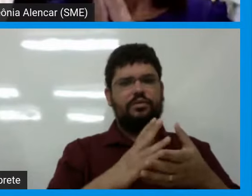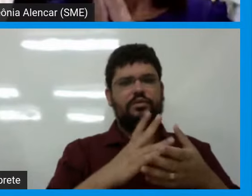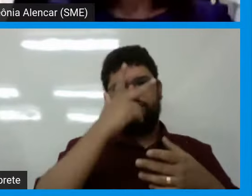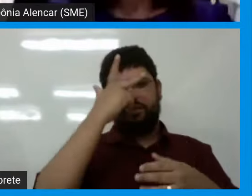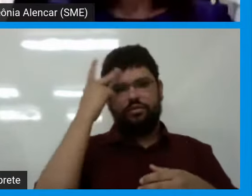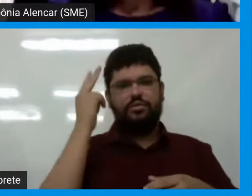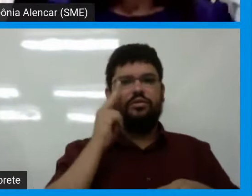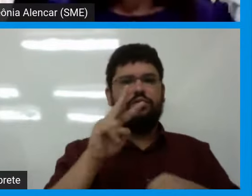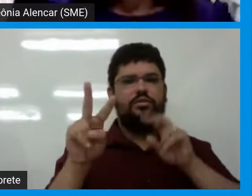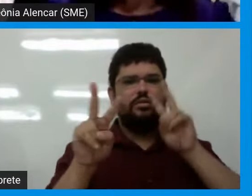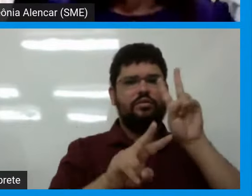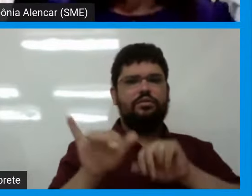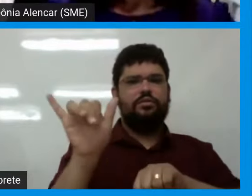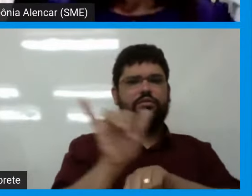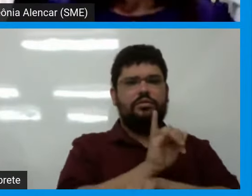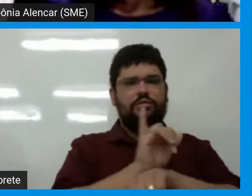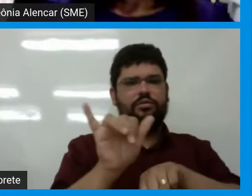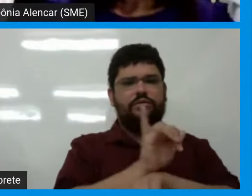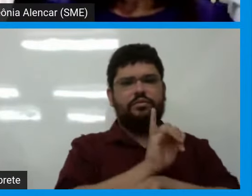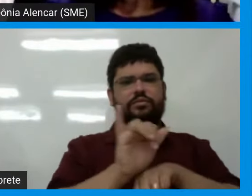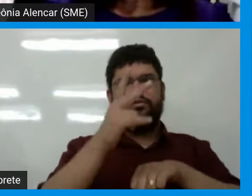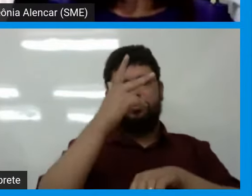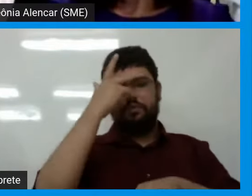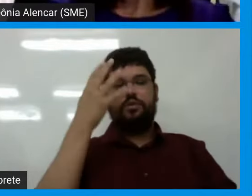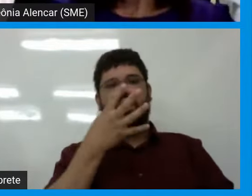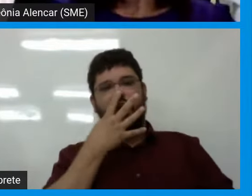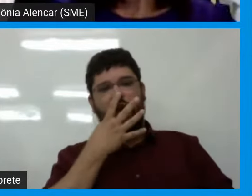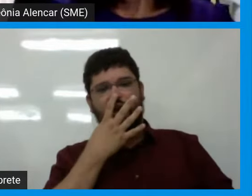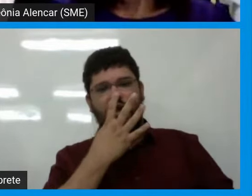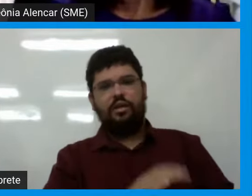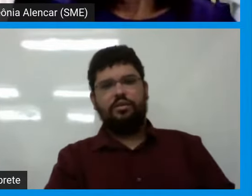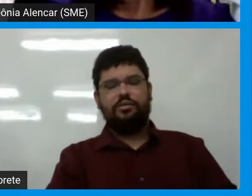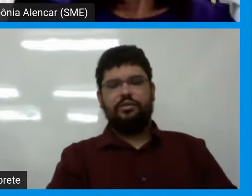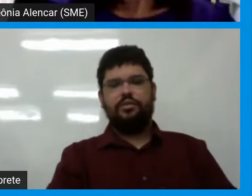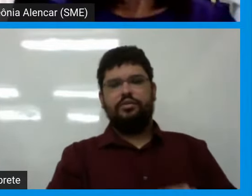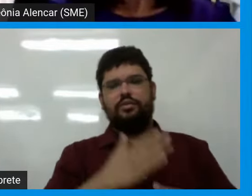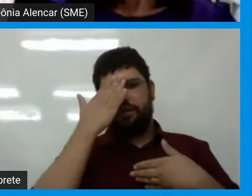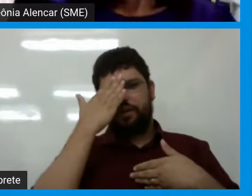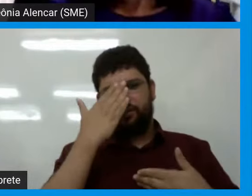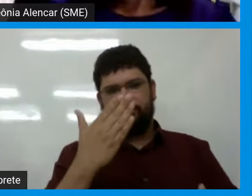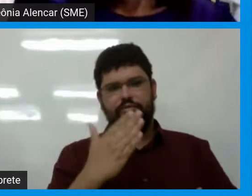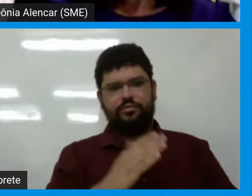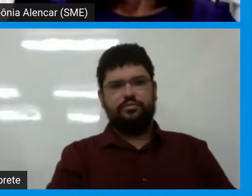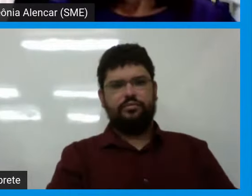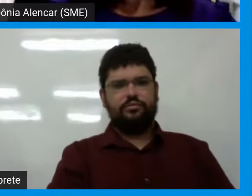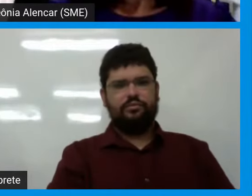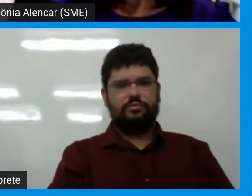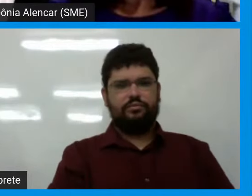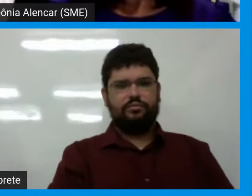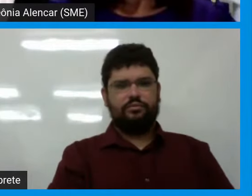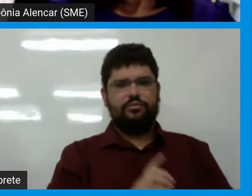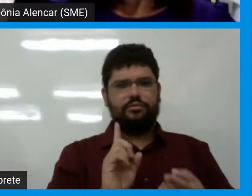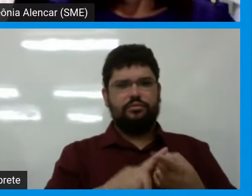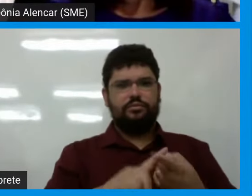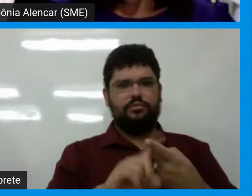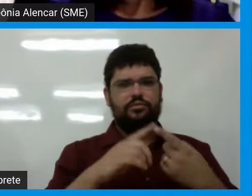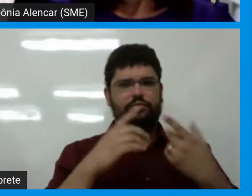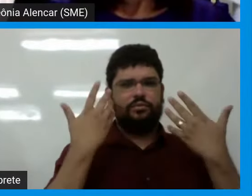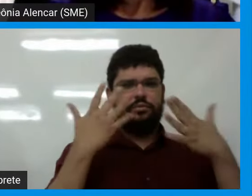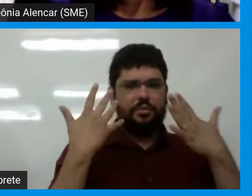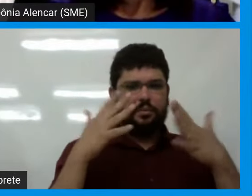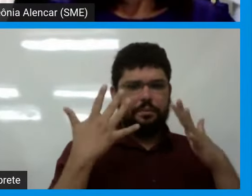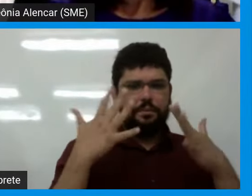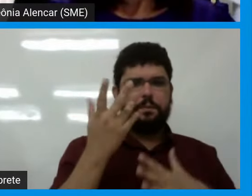YouTube, todas as pessoas que estão lá nos acompanhando, né, muitíssimo obrigado. Eu gostaria de parabenizar os docentes e